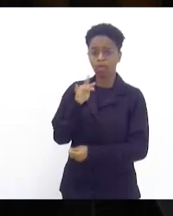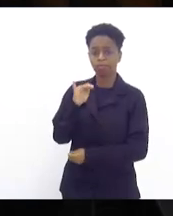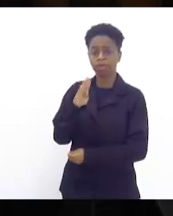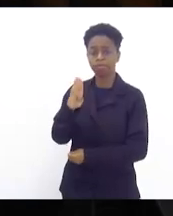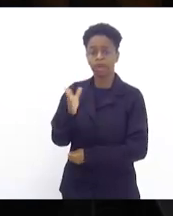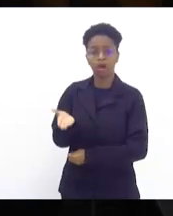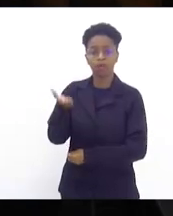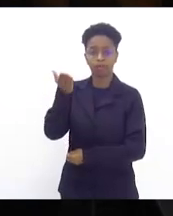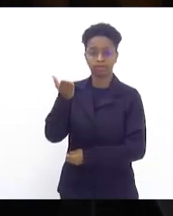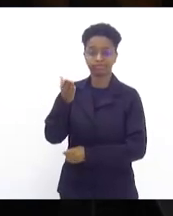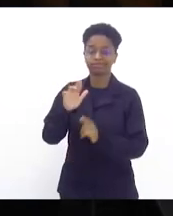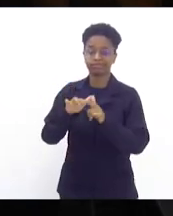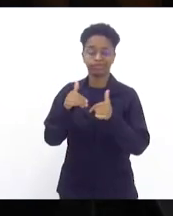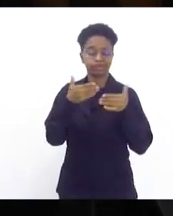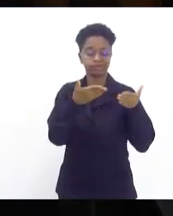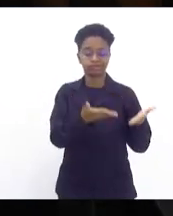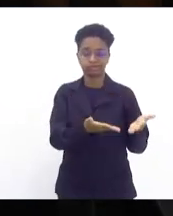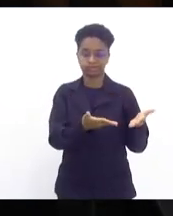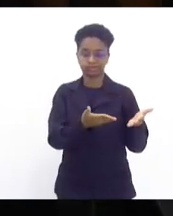função